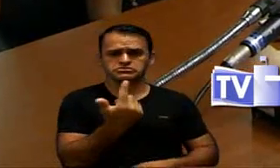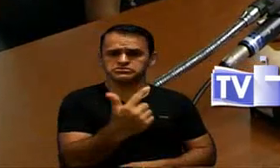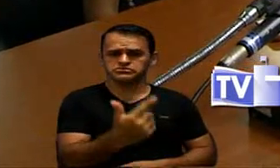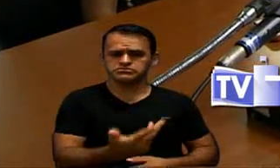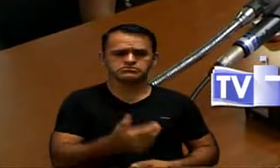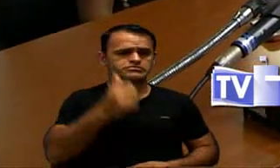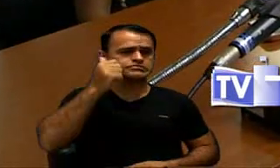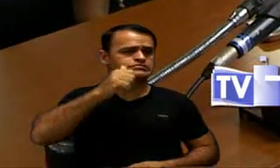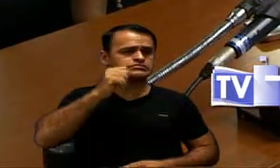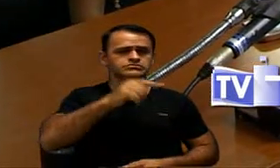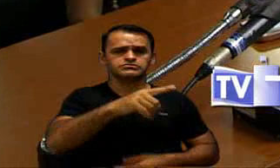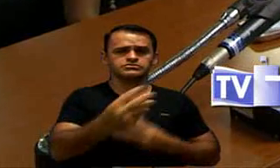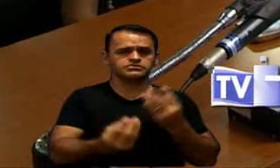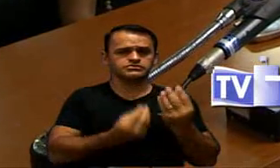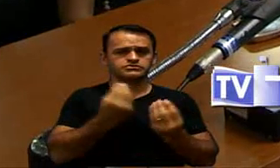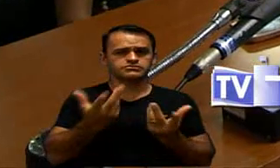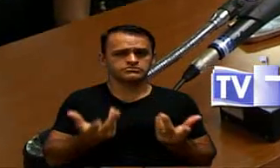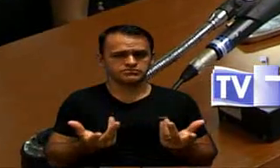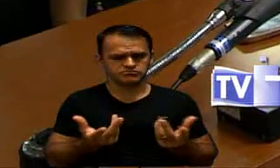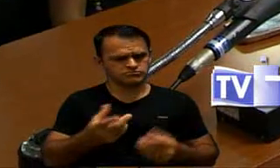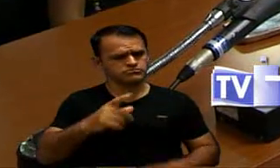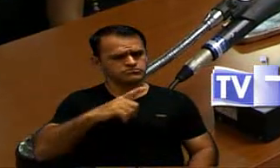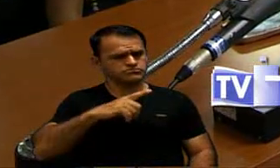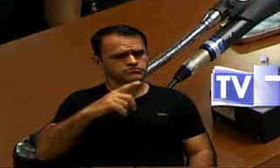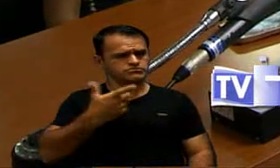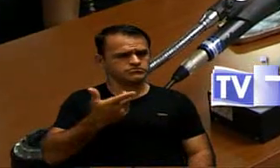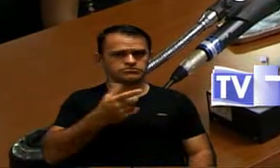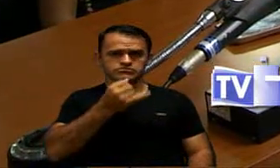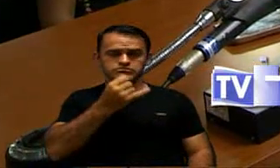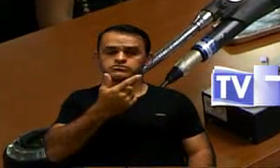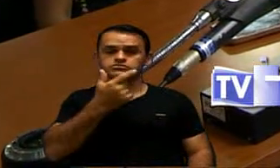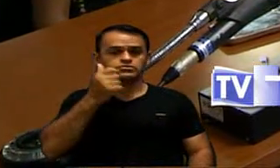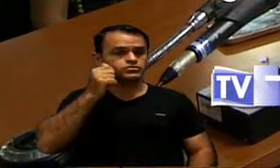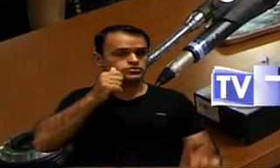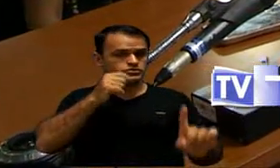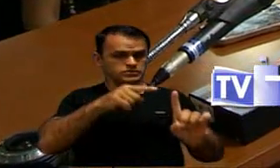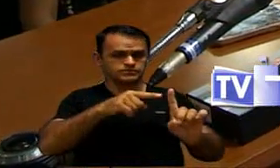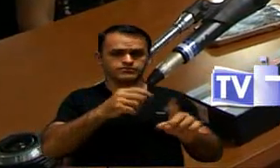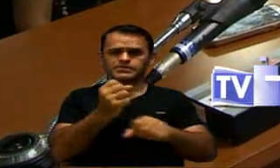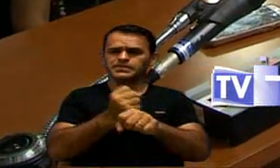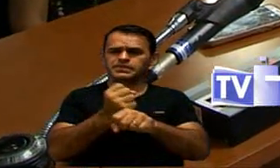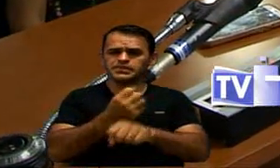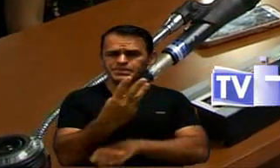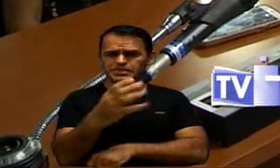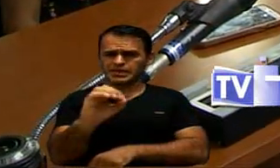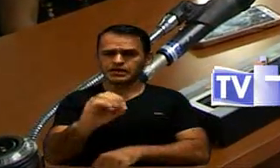faz? Eu estou com um caso, que a mulher apanha do marido há 30 anos.